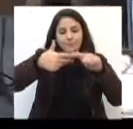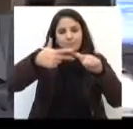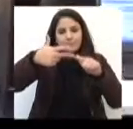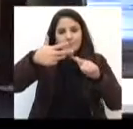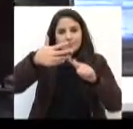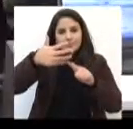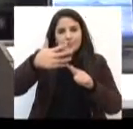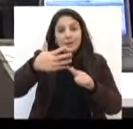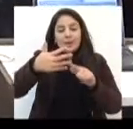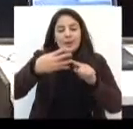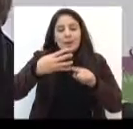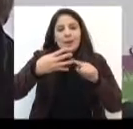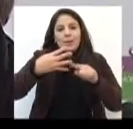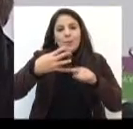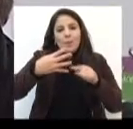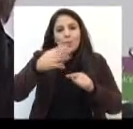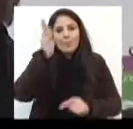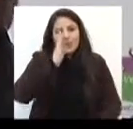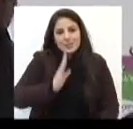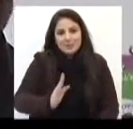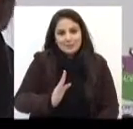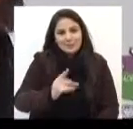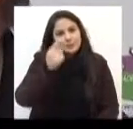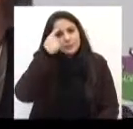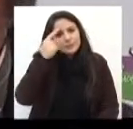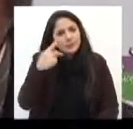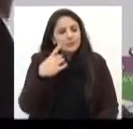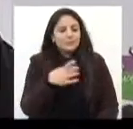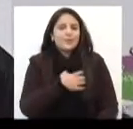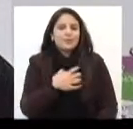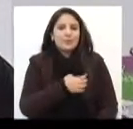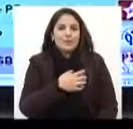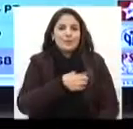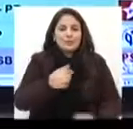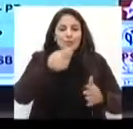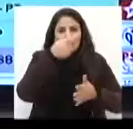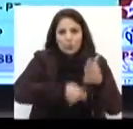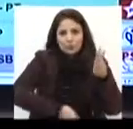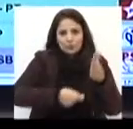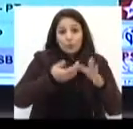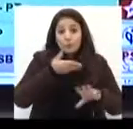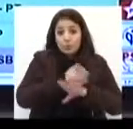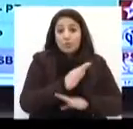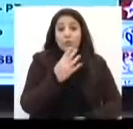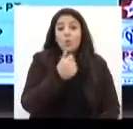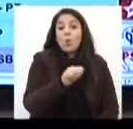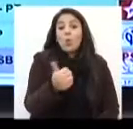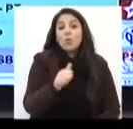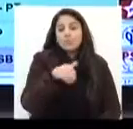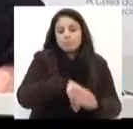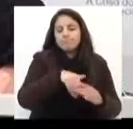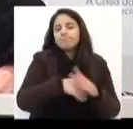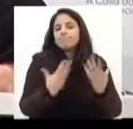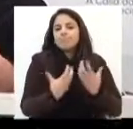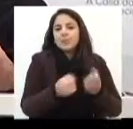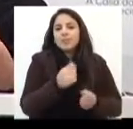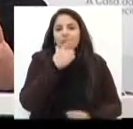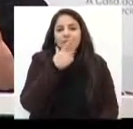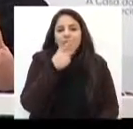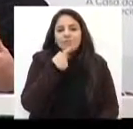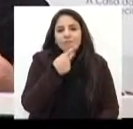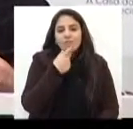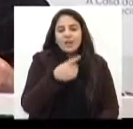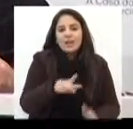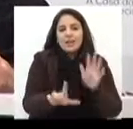nessa classificação. Pensando nisso, o autor da matéria, aprovada com 11 votos favoráveis, destaca que a